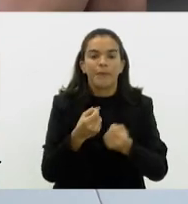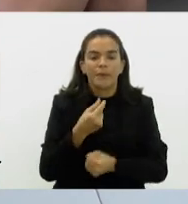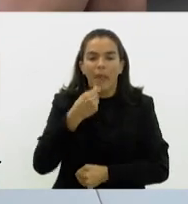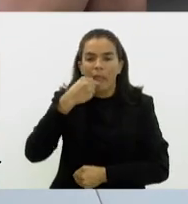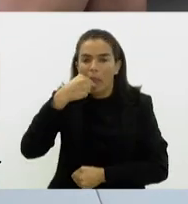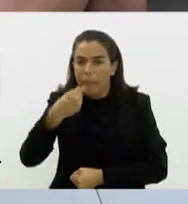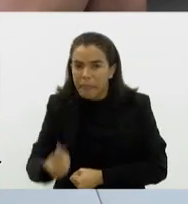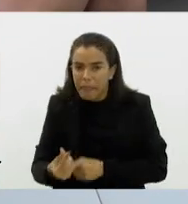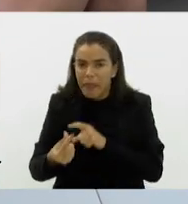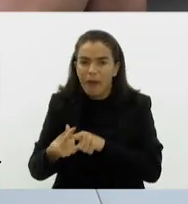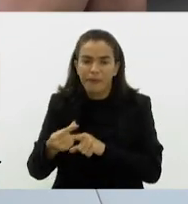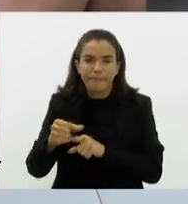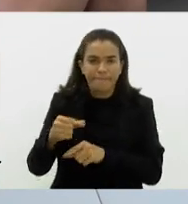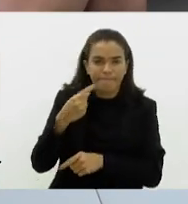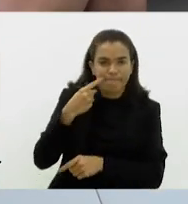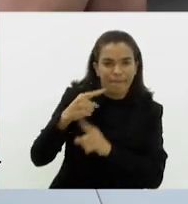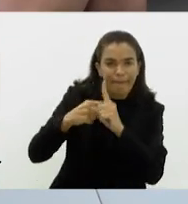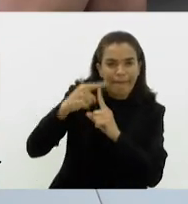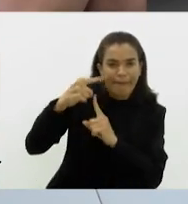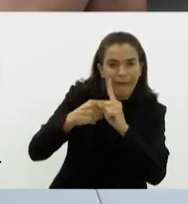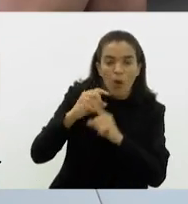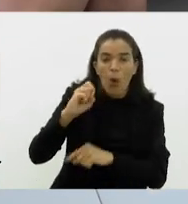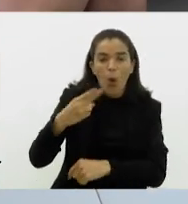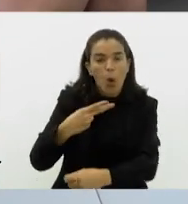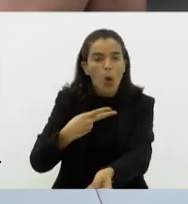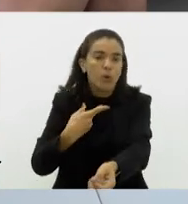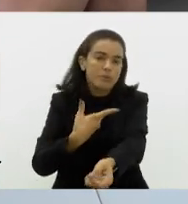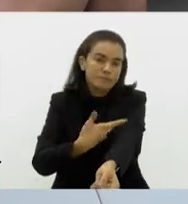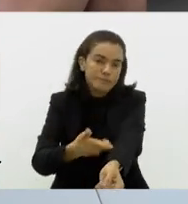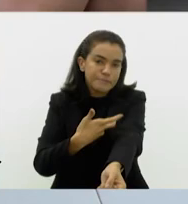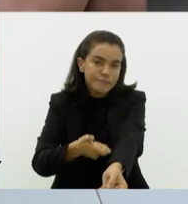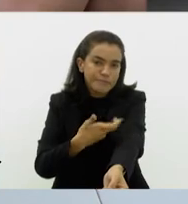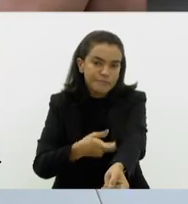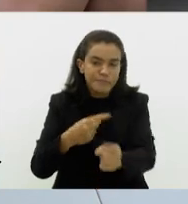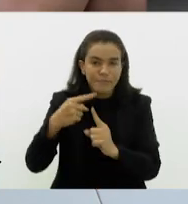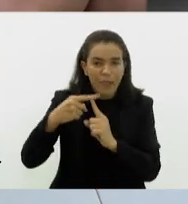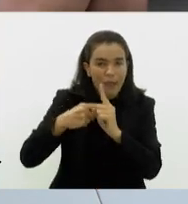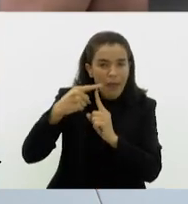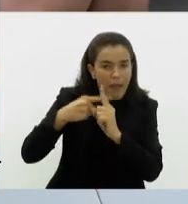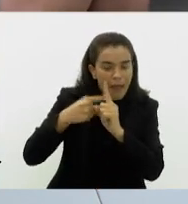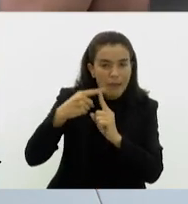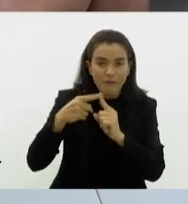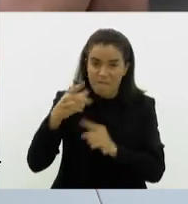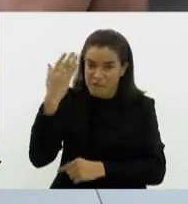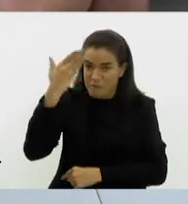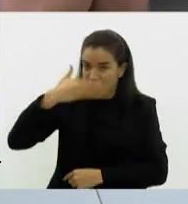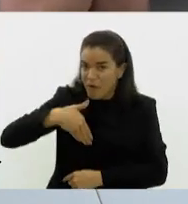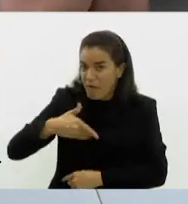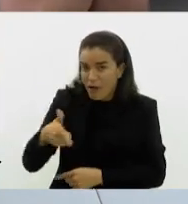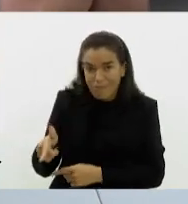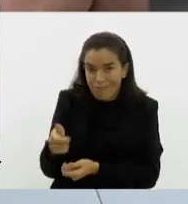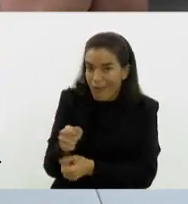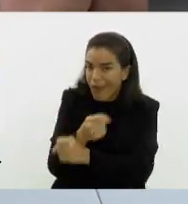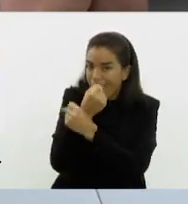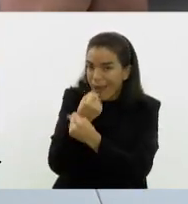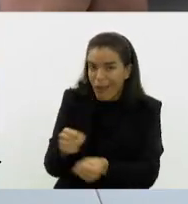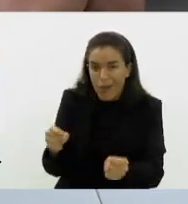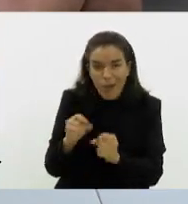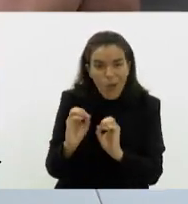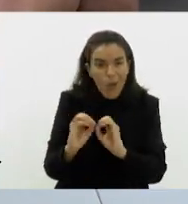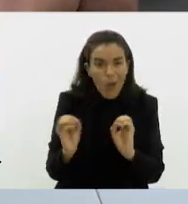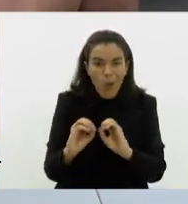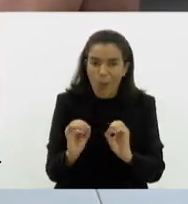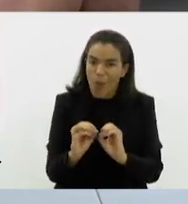saliva ou qualquer respiração, medir até sangue, vai ser aprovado. Vai ser aprovado. Ele não tem condições nenhuma